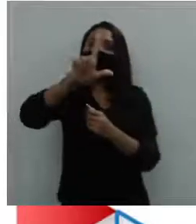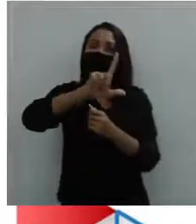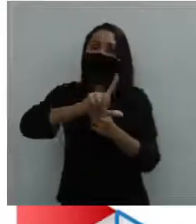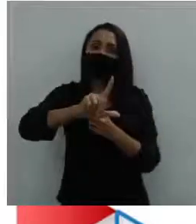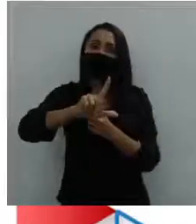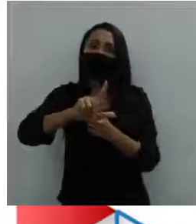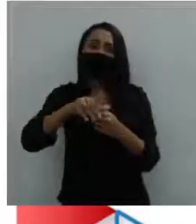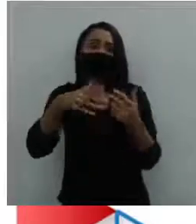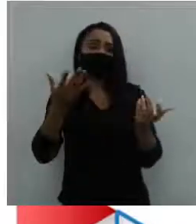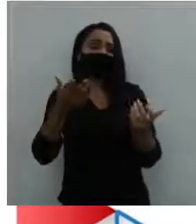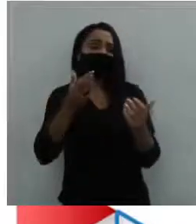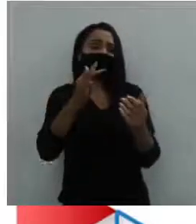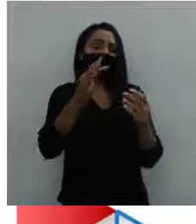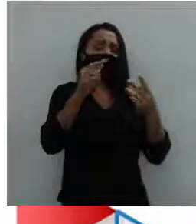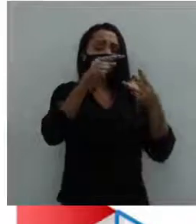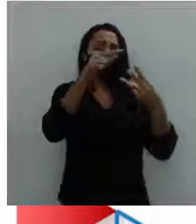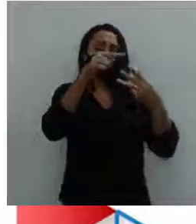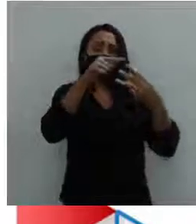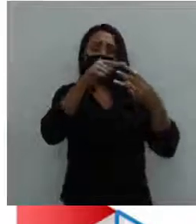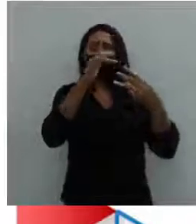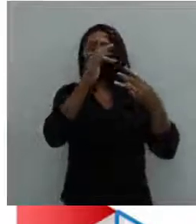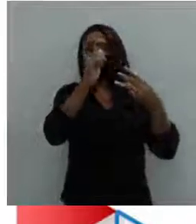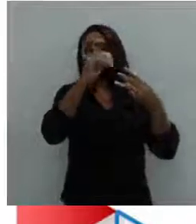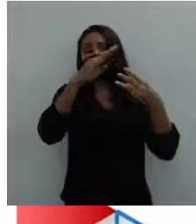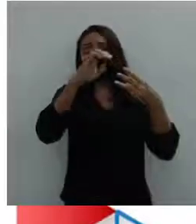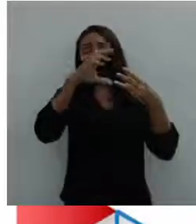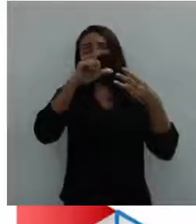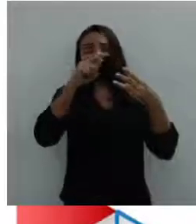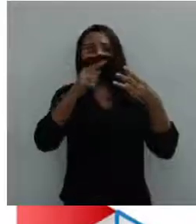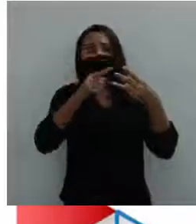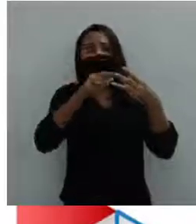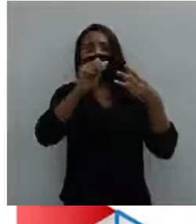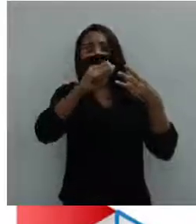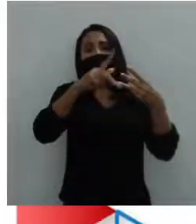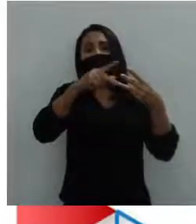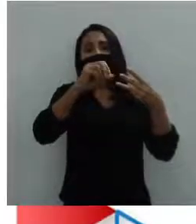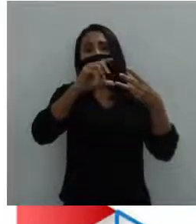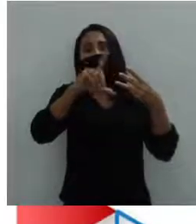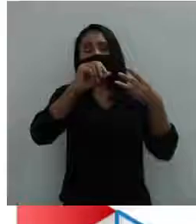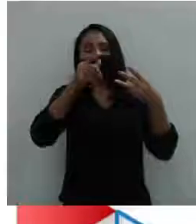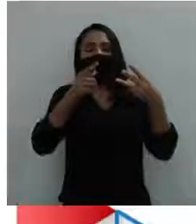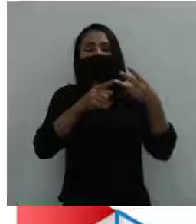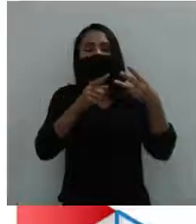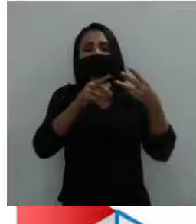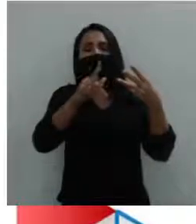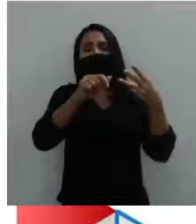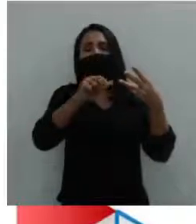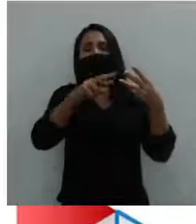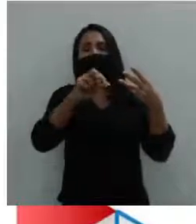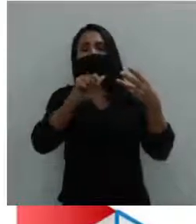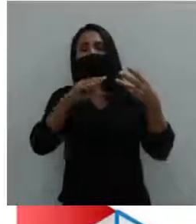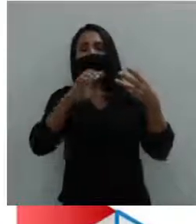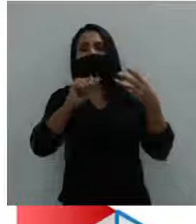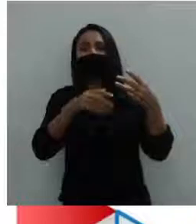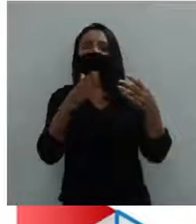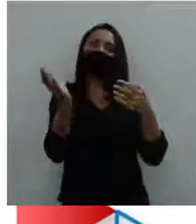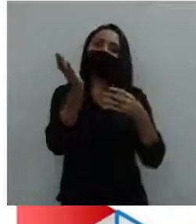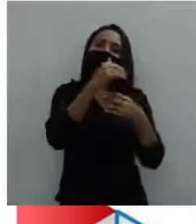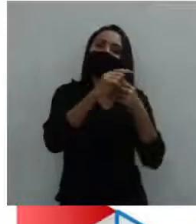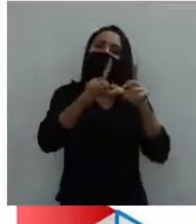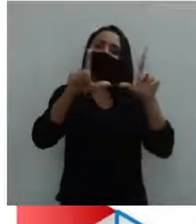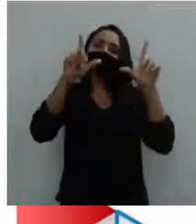uma fábula, um apólogo, uma parábola, etc. Vamos adiante. Na tela ainda lembro